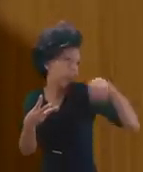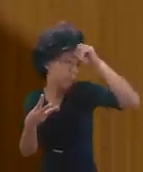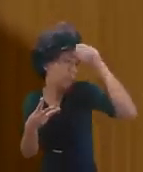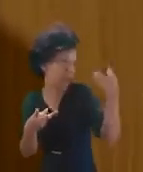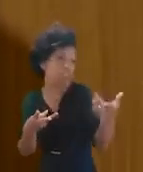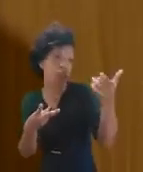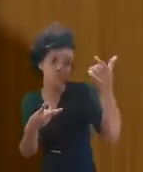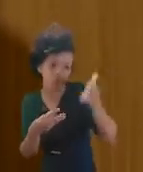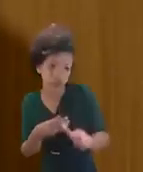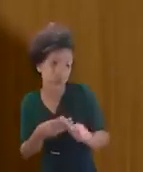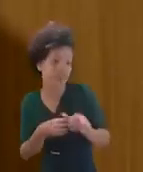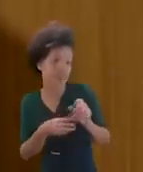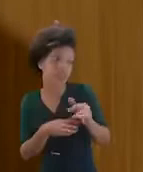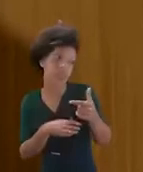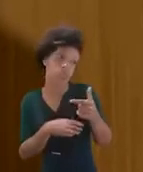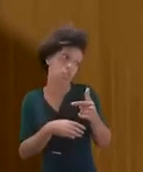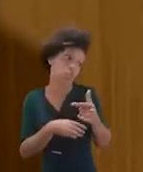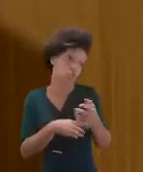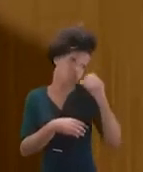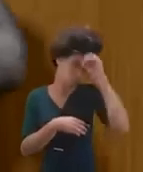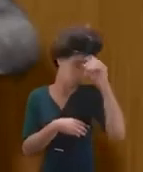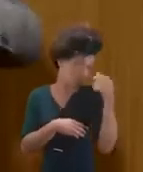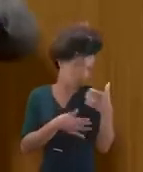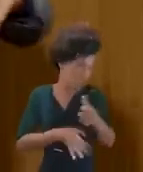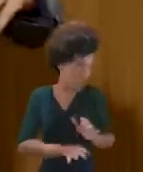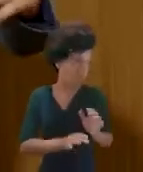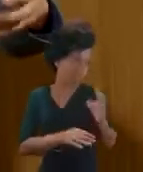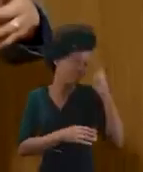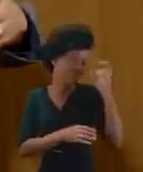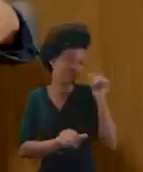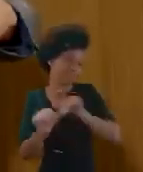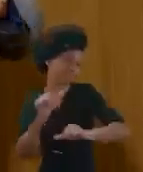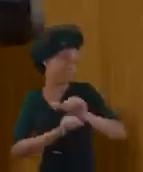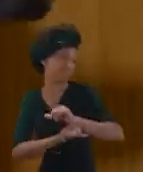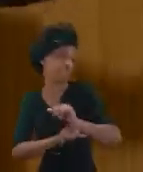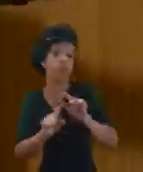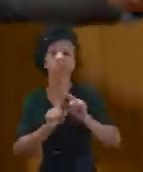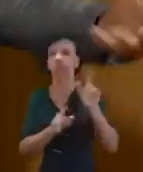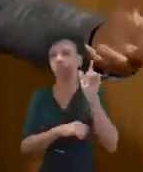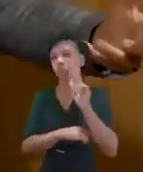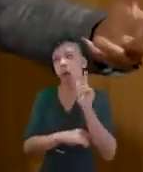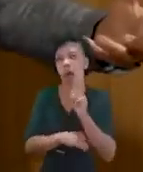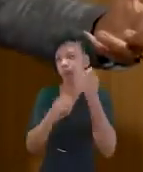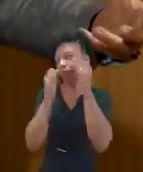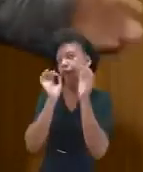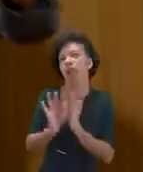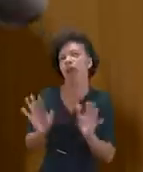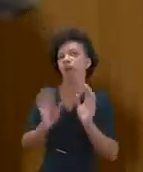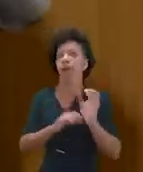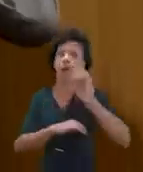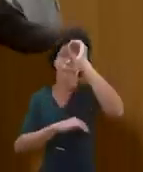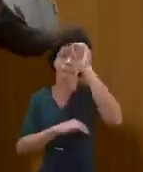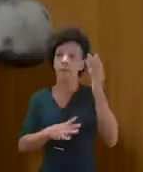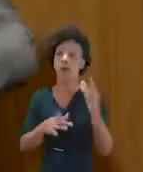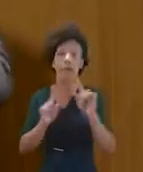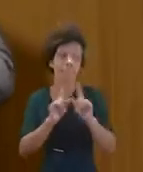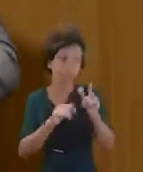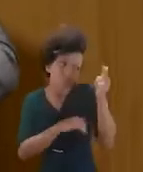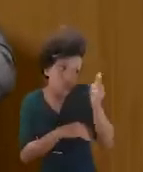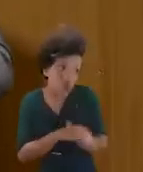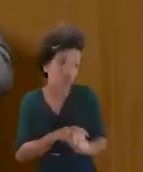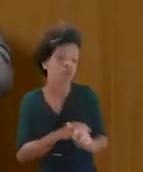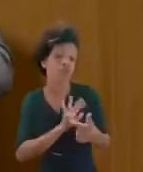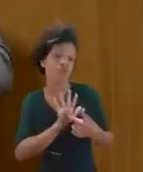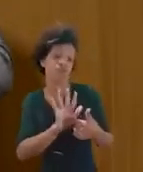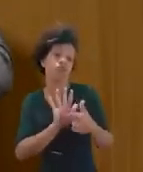Mais uma vez você não sei idiotas não vai ser Gêmea Tá mas é claro que a genialidade é claro que é a estupidez mais uma